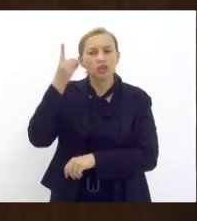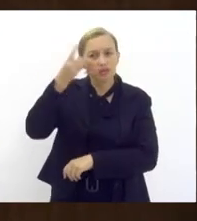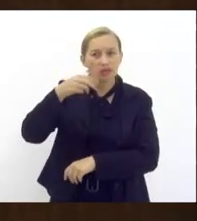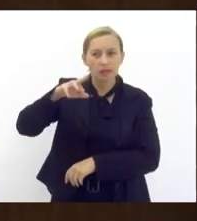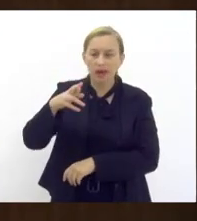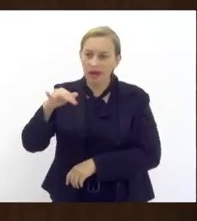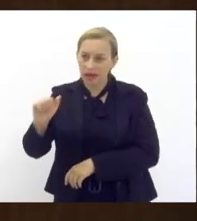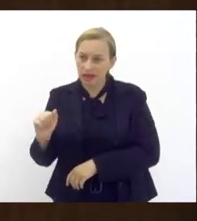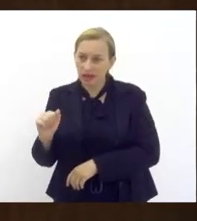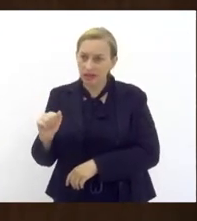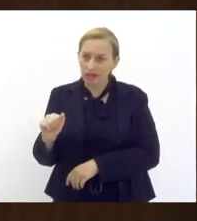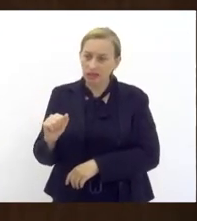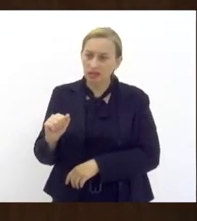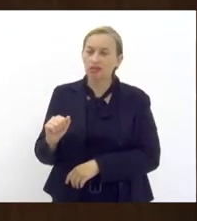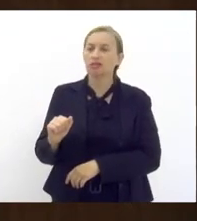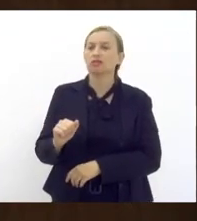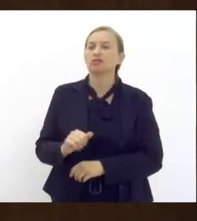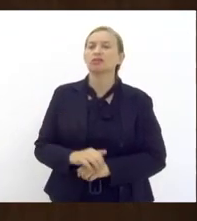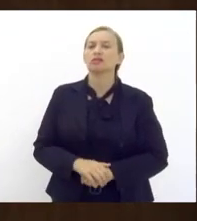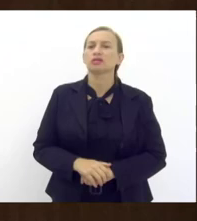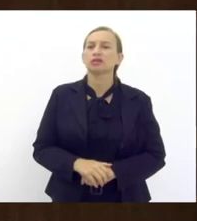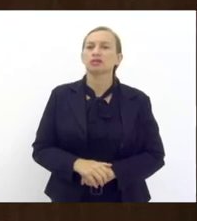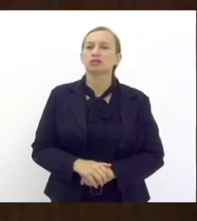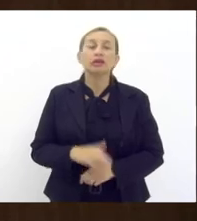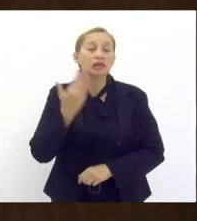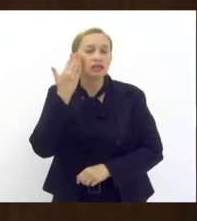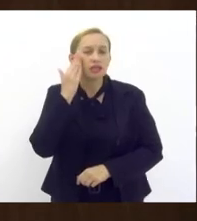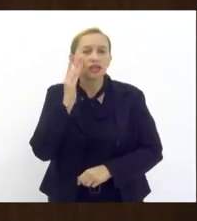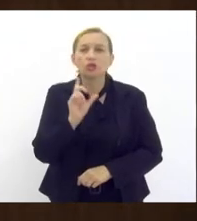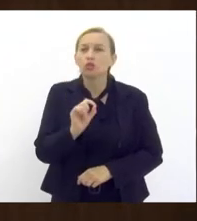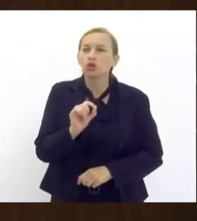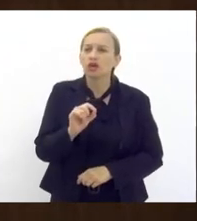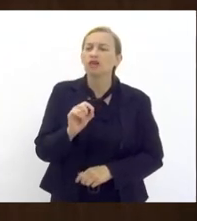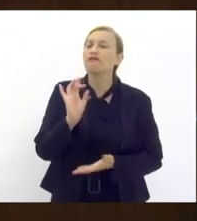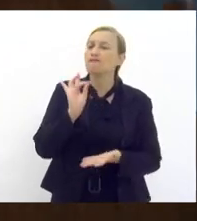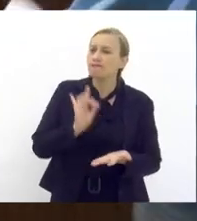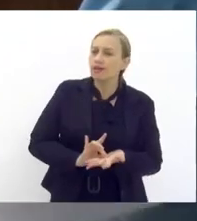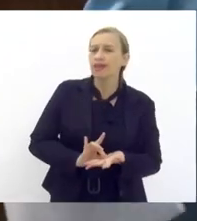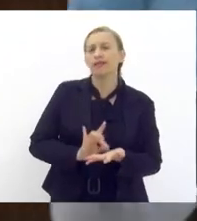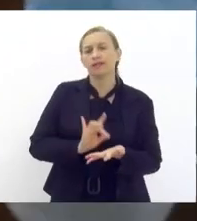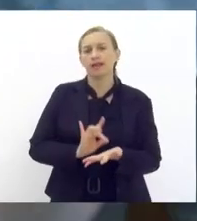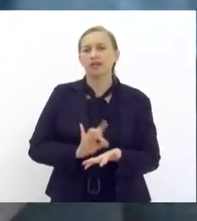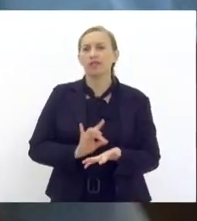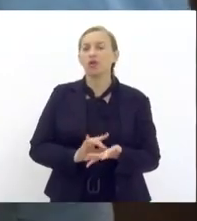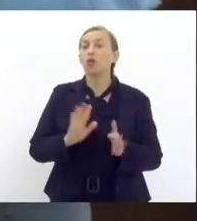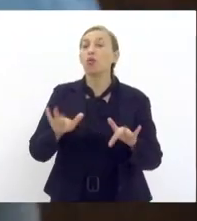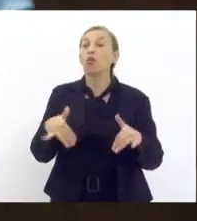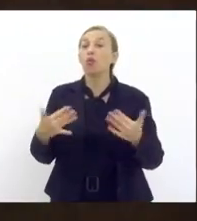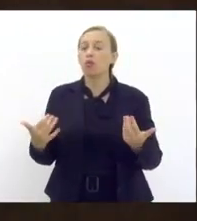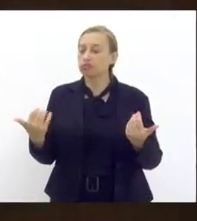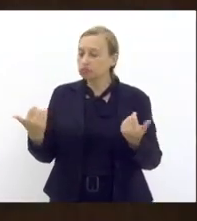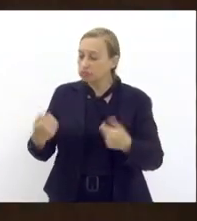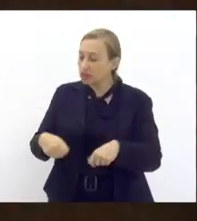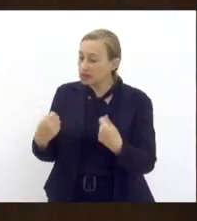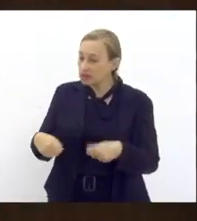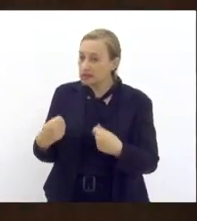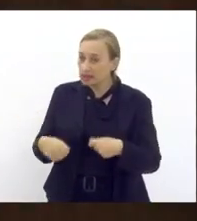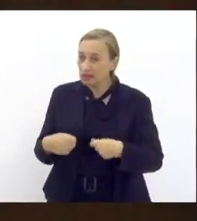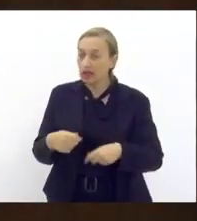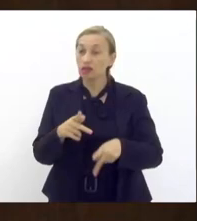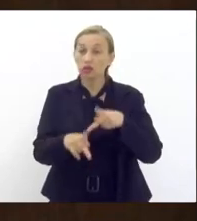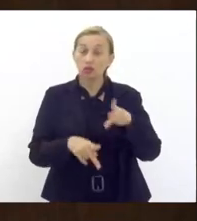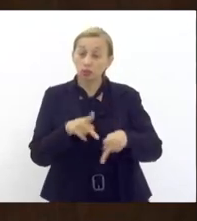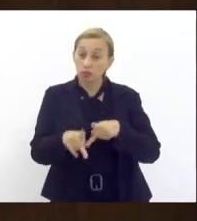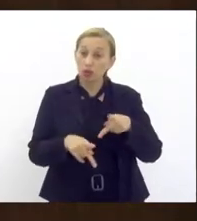Marina, uma peregrinação, entendendo verdadeiramente qual era a dificuldade e